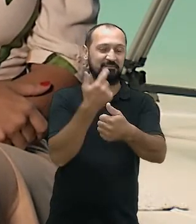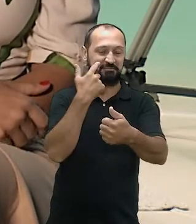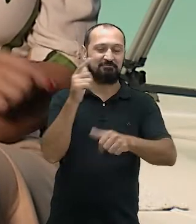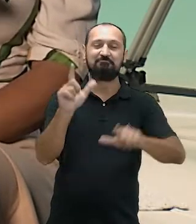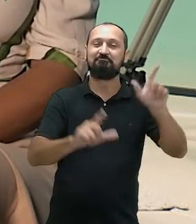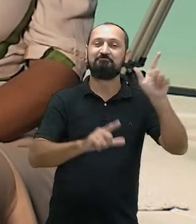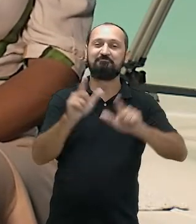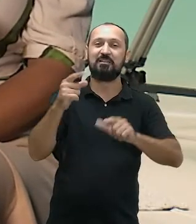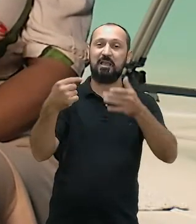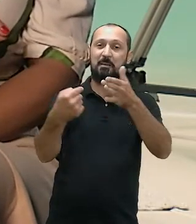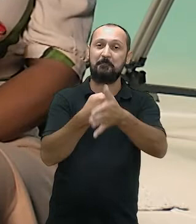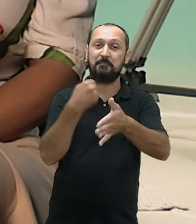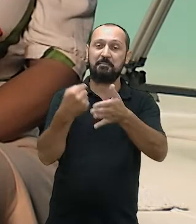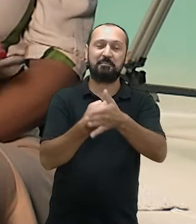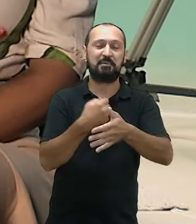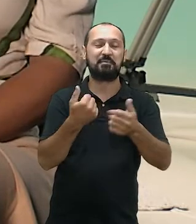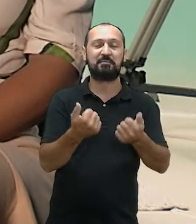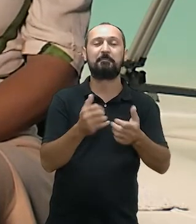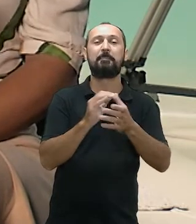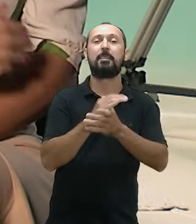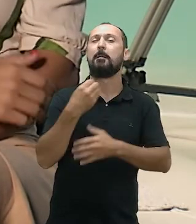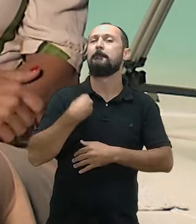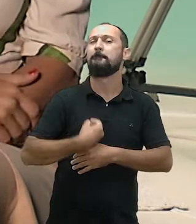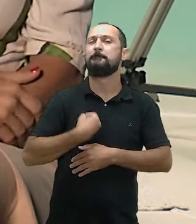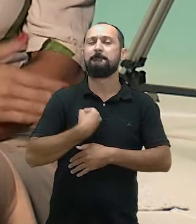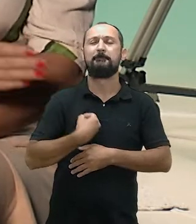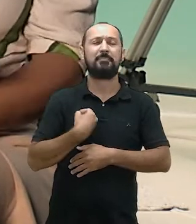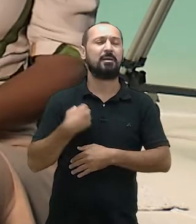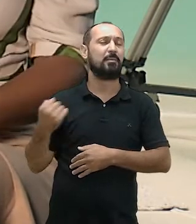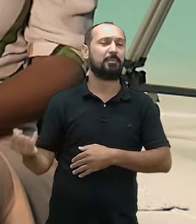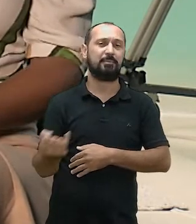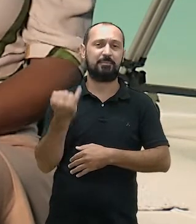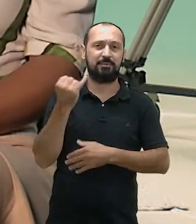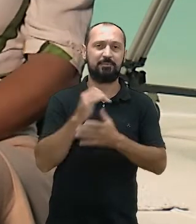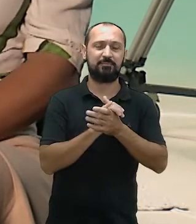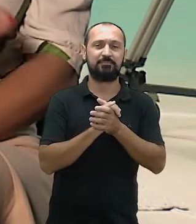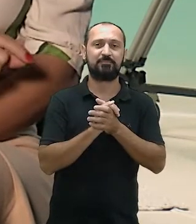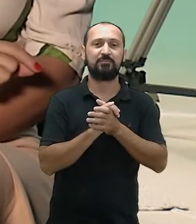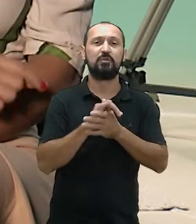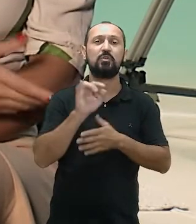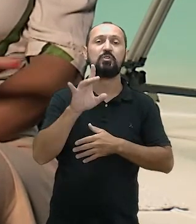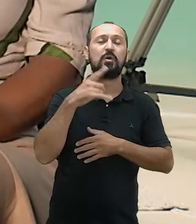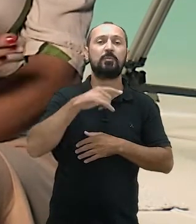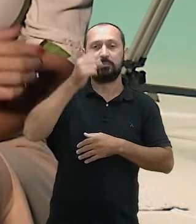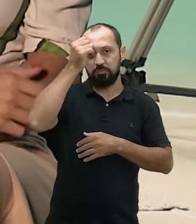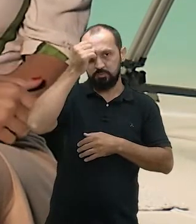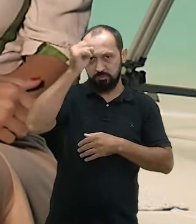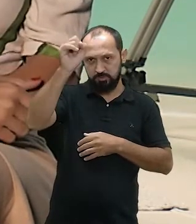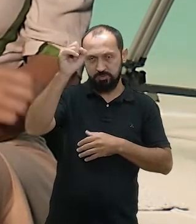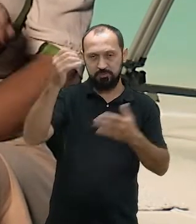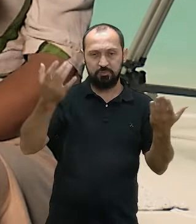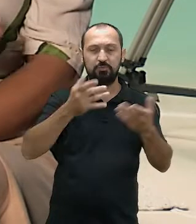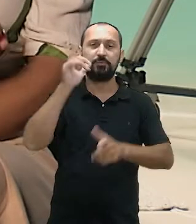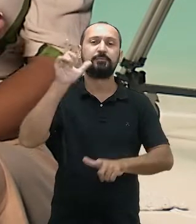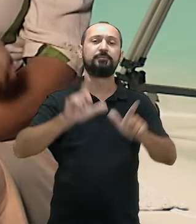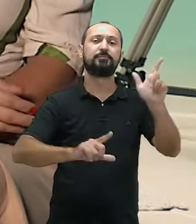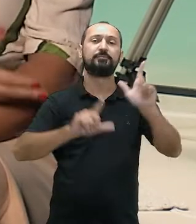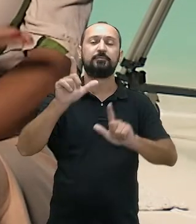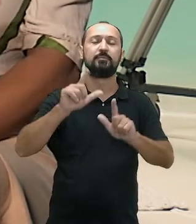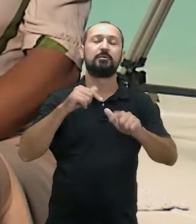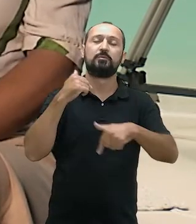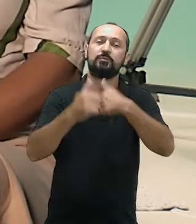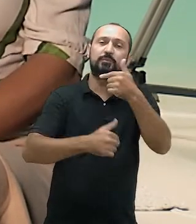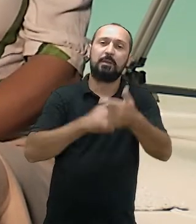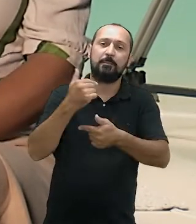nosso programa e enviou as suas perguntas. A sua participação é fundamental, não só para o sucesso do nosso programa, mas também